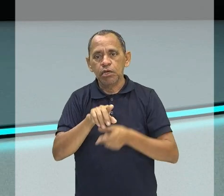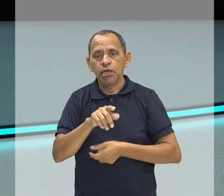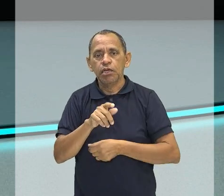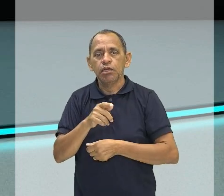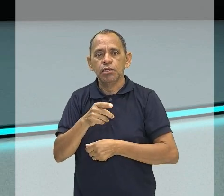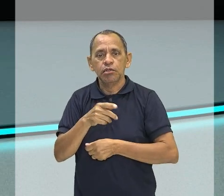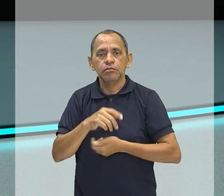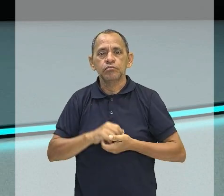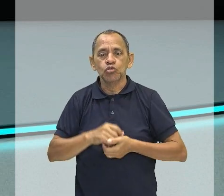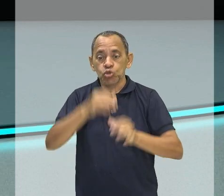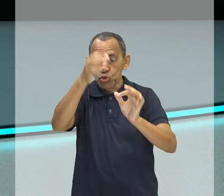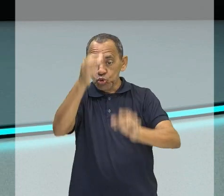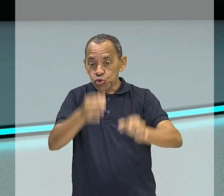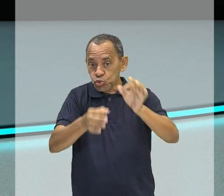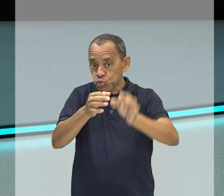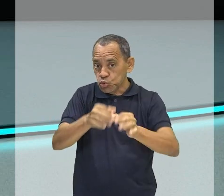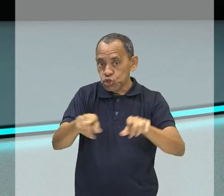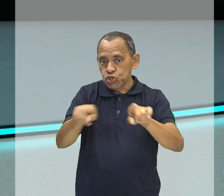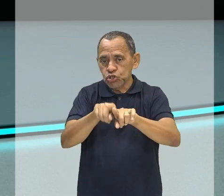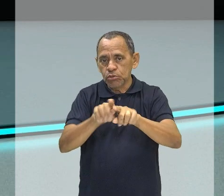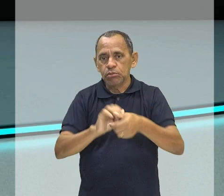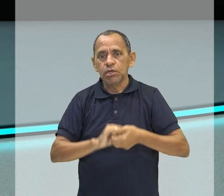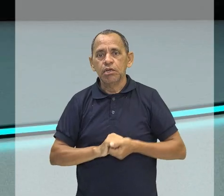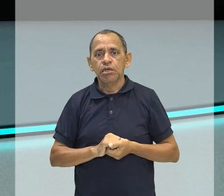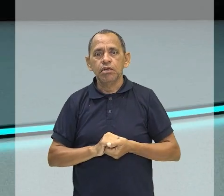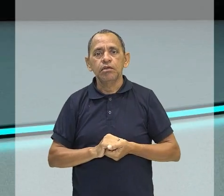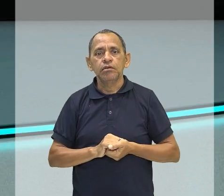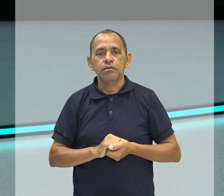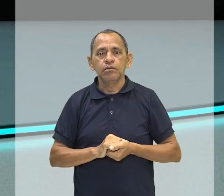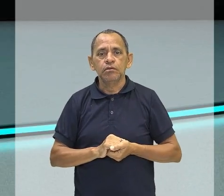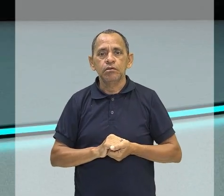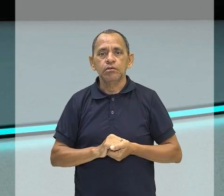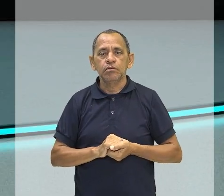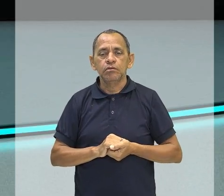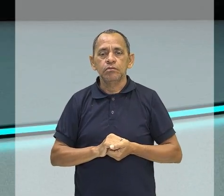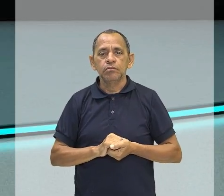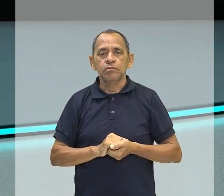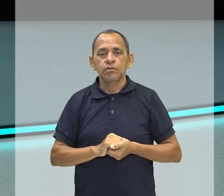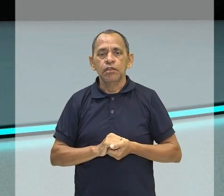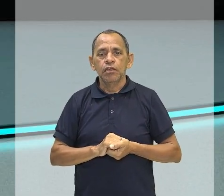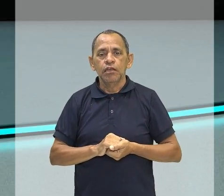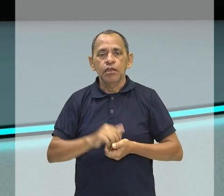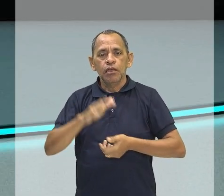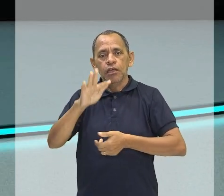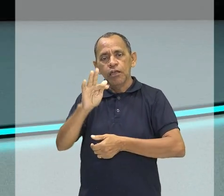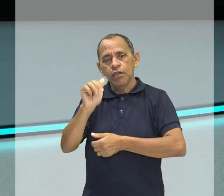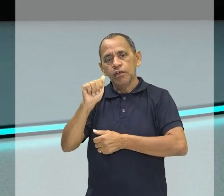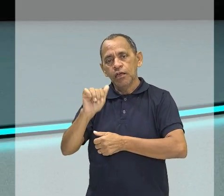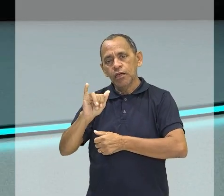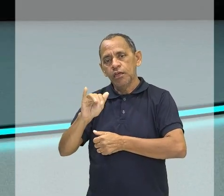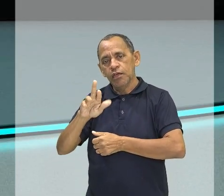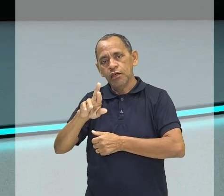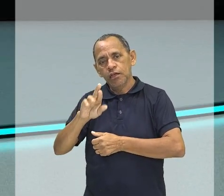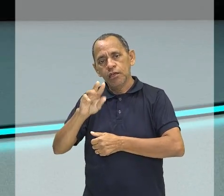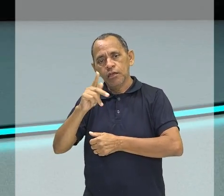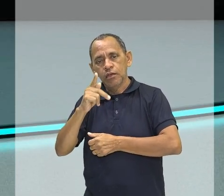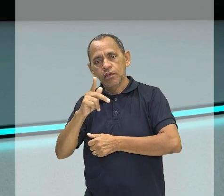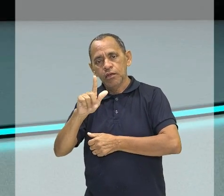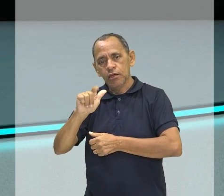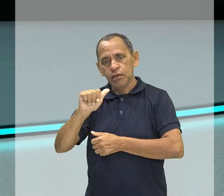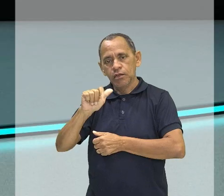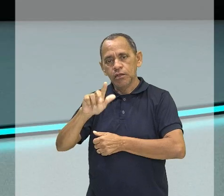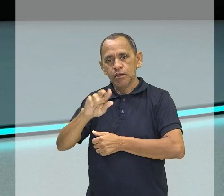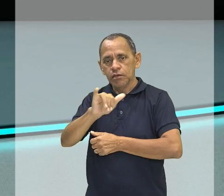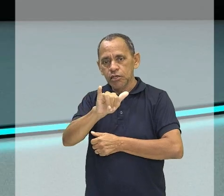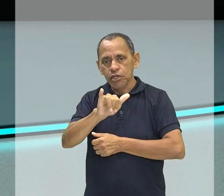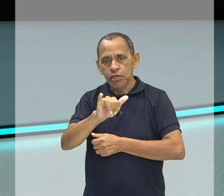bem importante ali embaixo, ó, fair play. Vocês sabem o que significa esse termo? Se não sabe, já anota aí. O